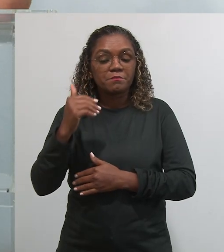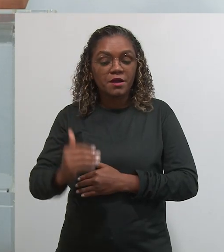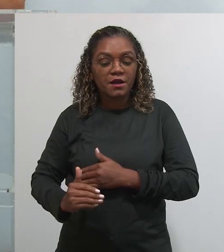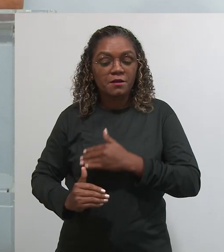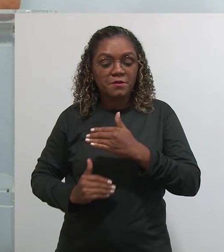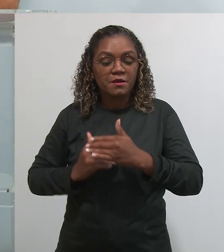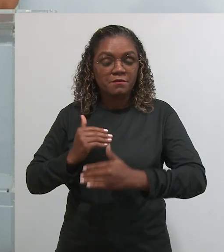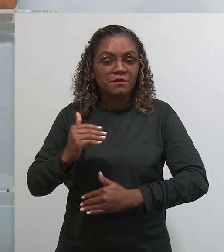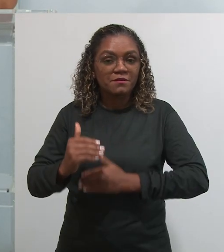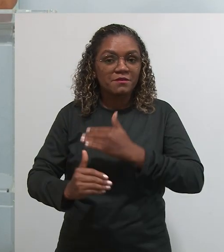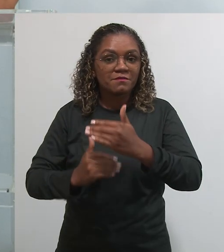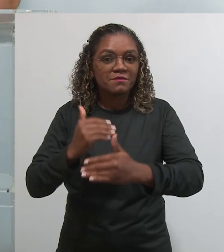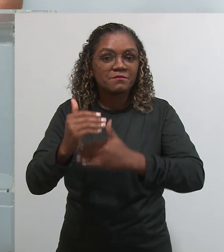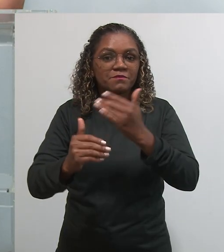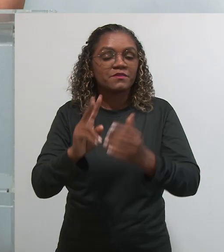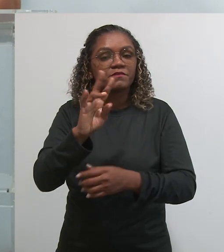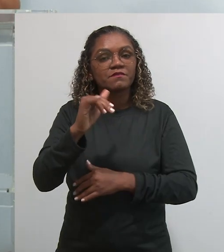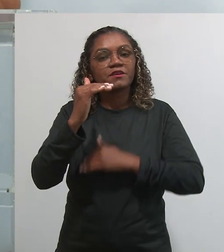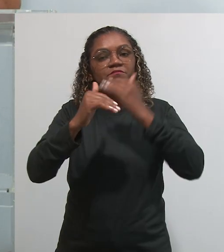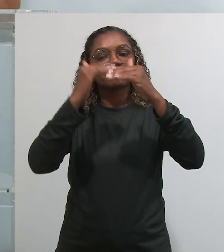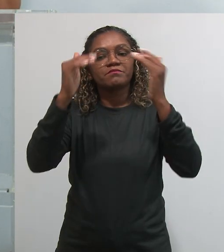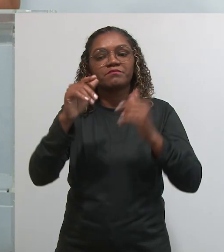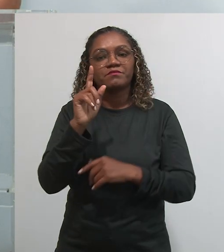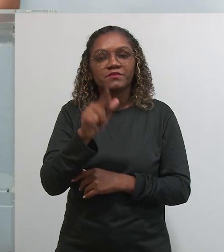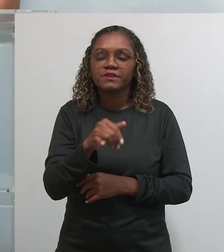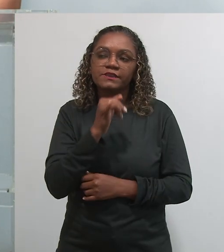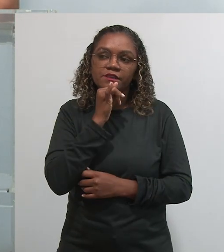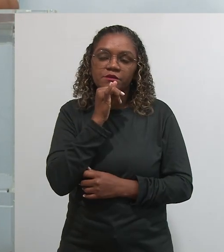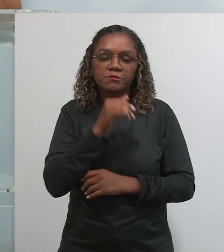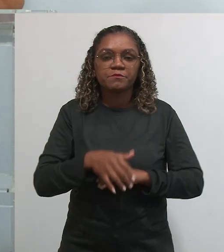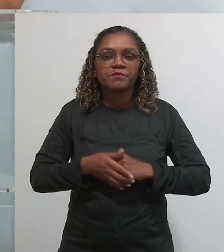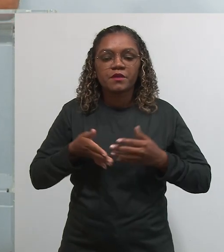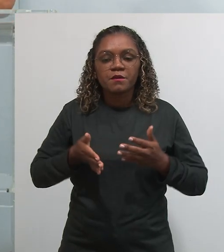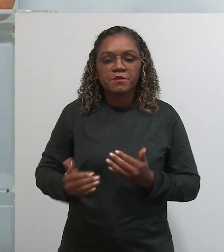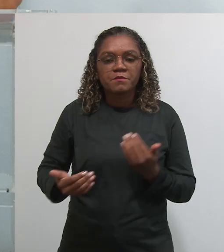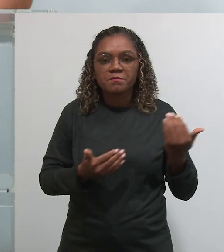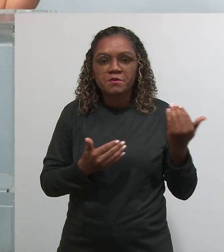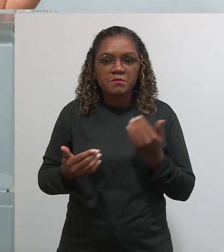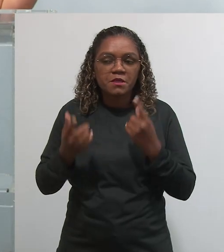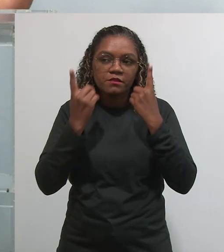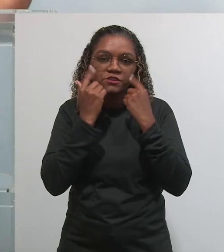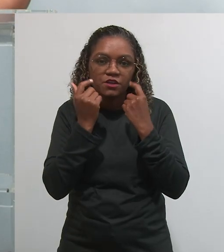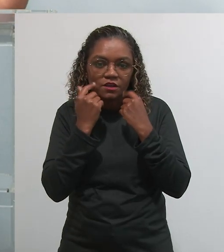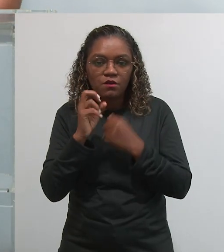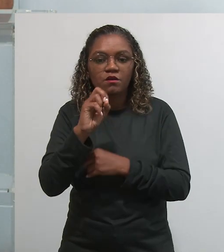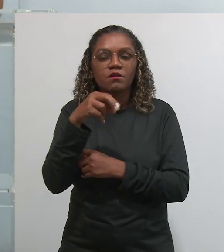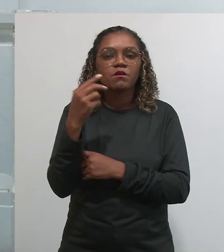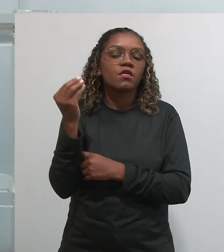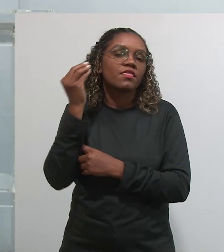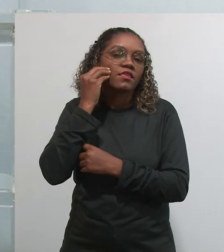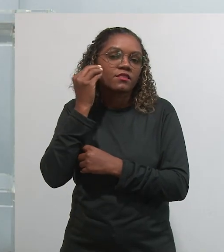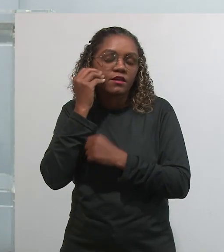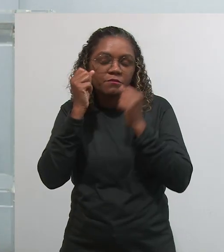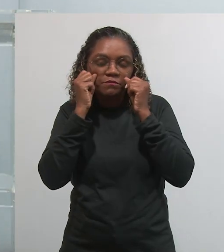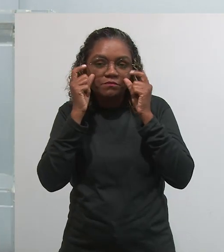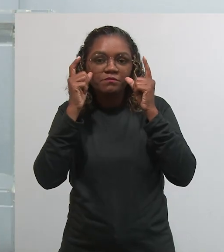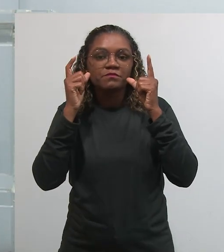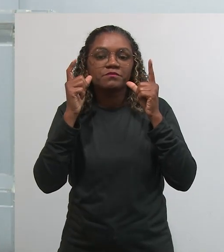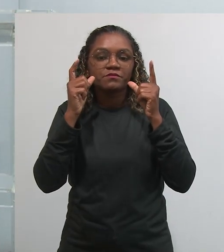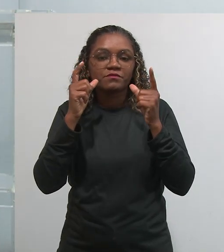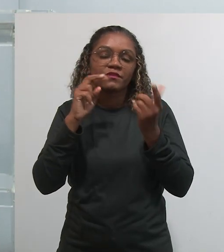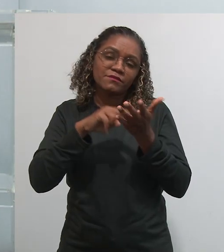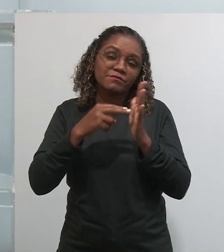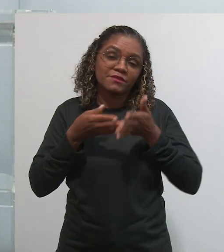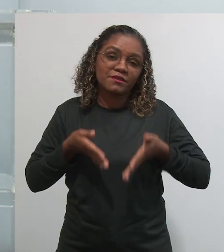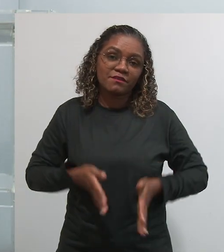desenvolvido a partir do momento que nós damos o nosso primeiro choro, nossa primeira tentativa mesmo de abrir os nossos olhos, ou seja, do